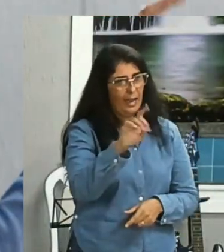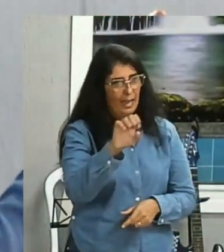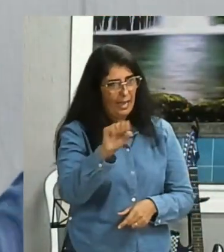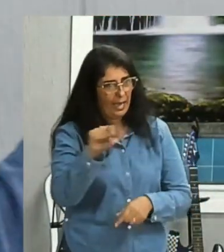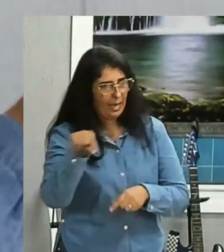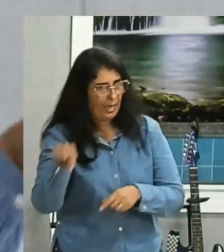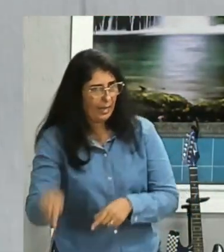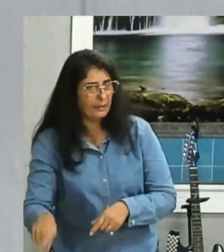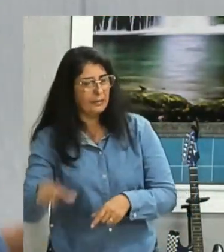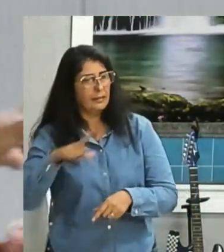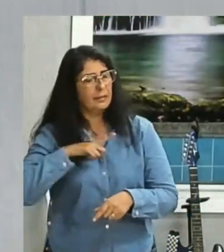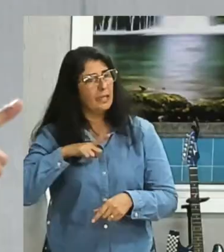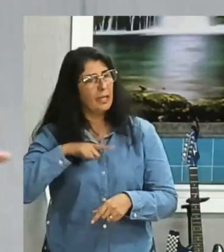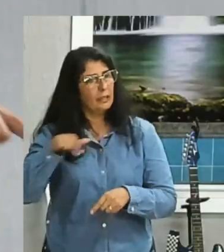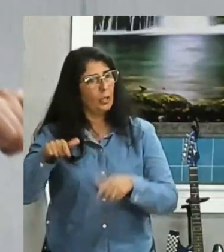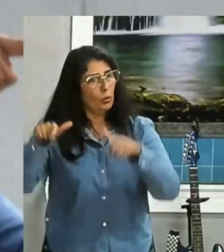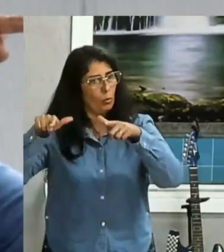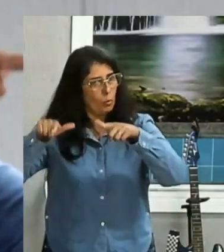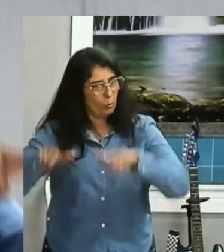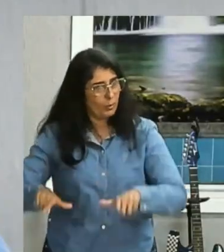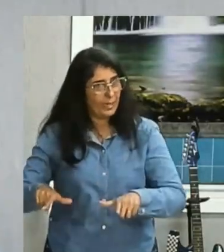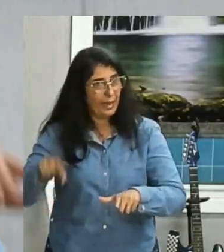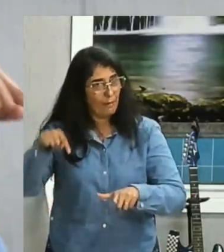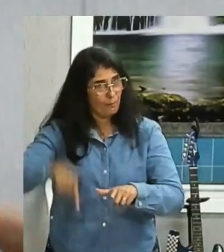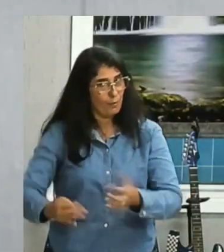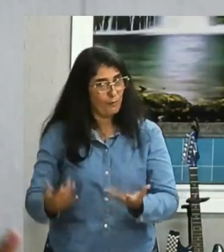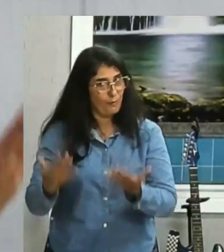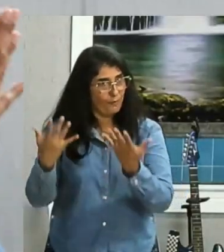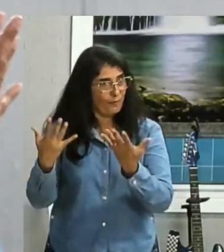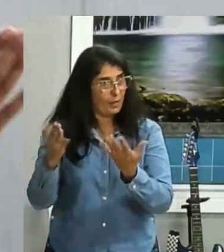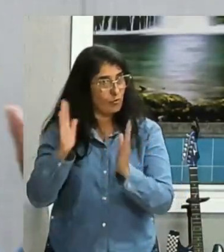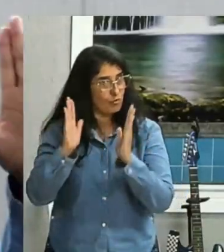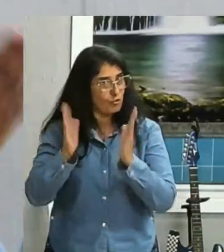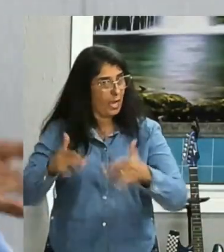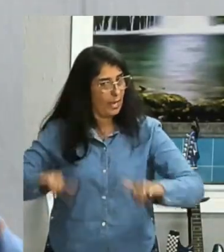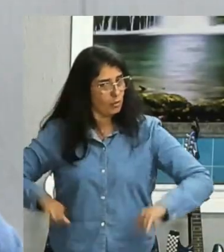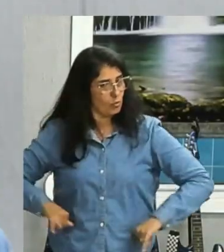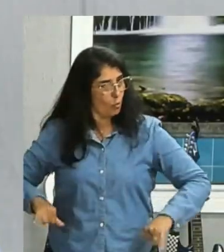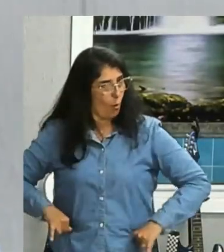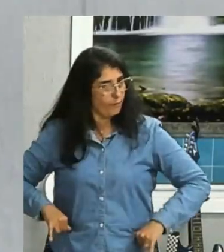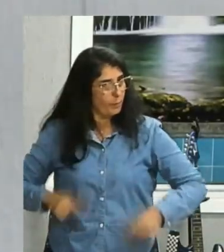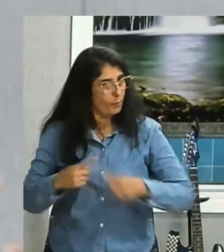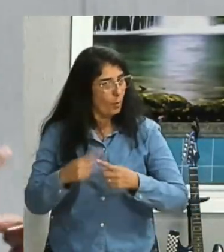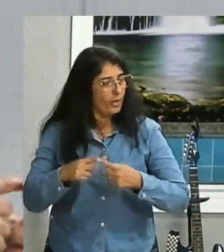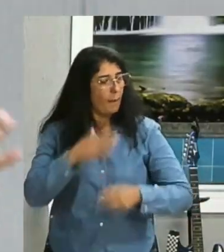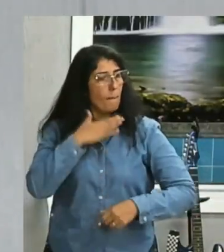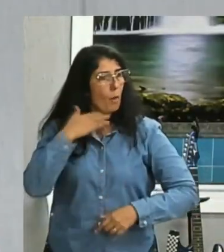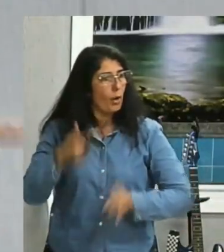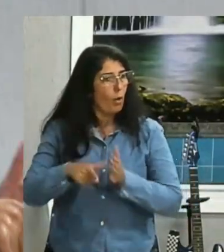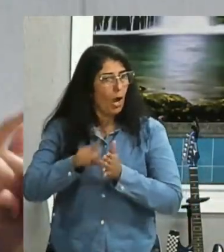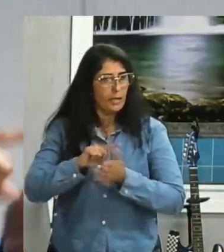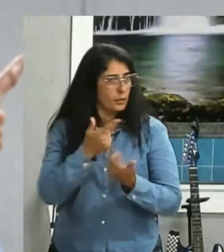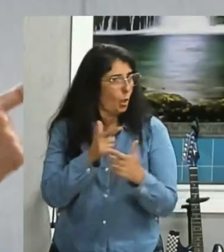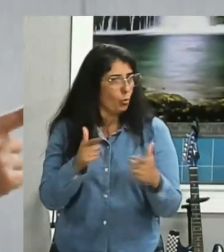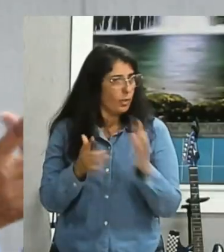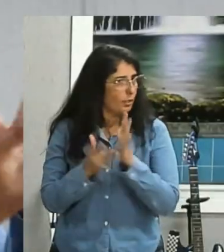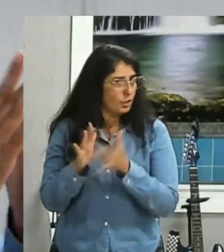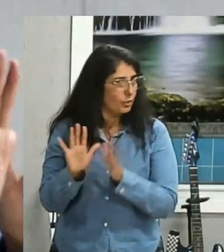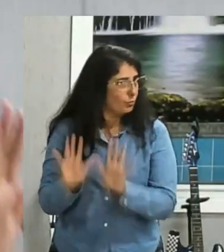sofrendo. Aqueles que morreram com Cristo ou em Cristo estão no lugar